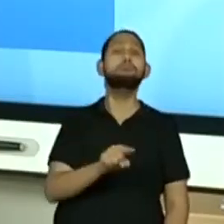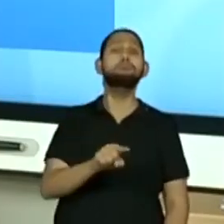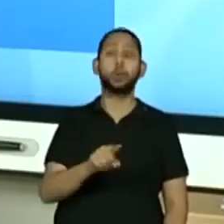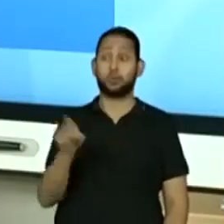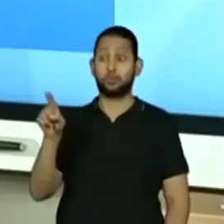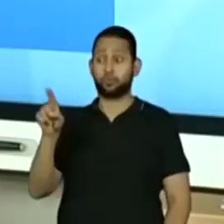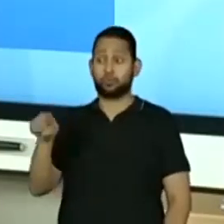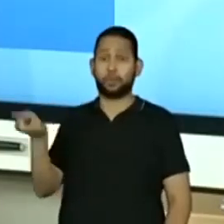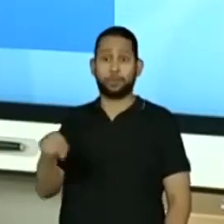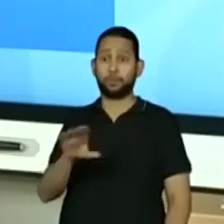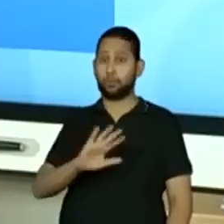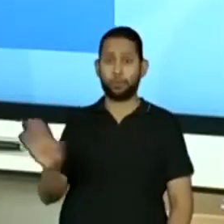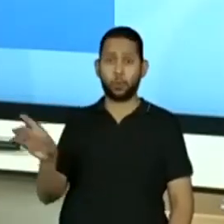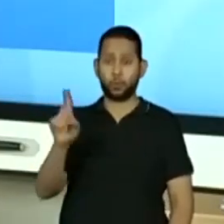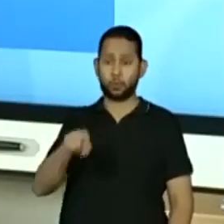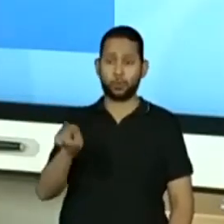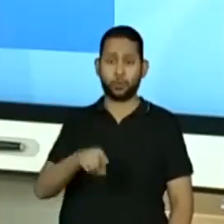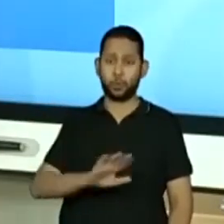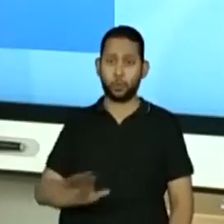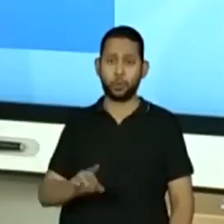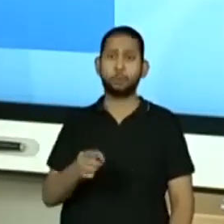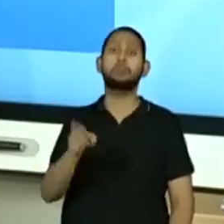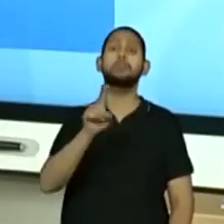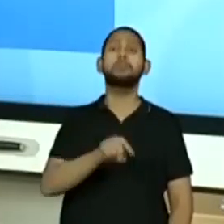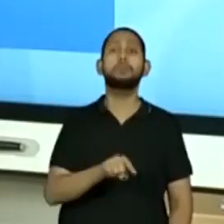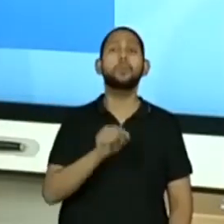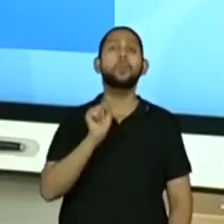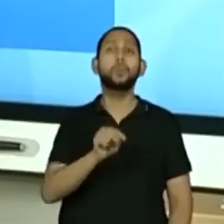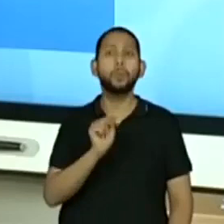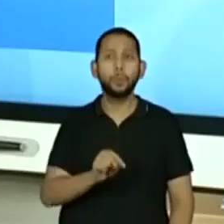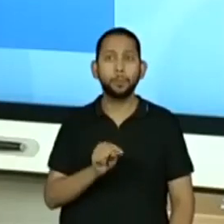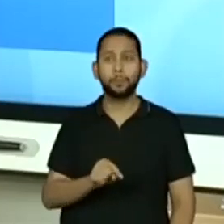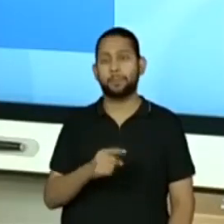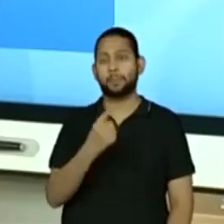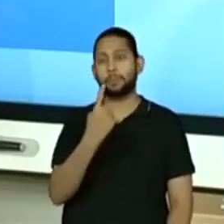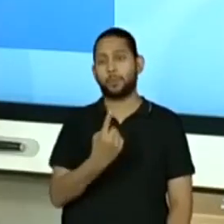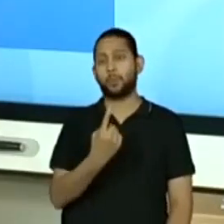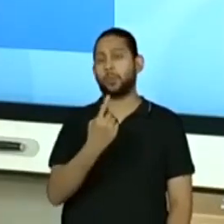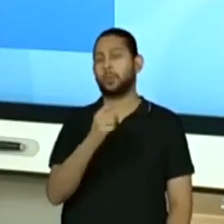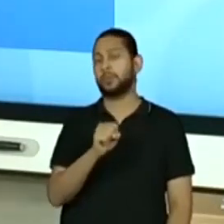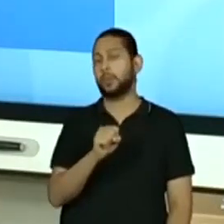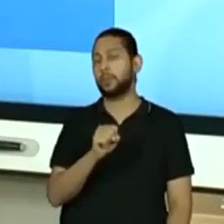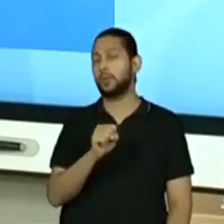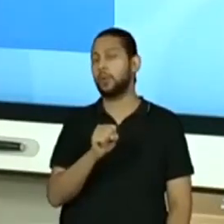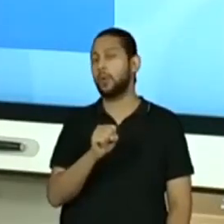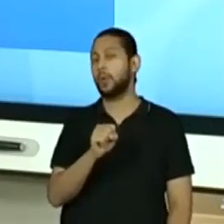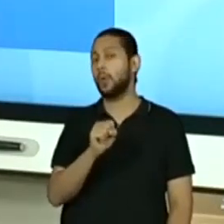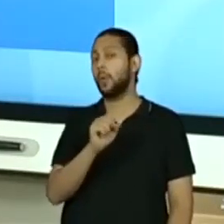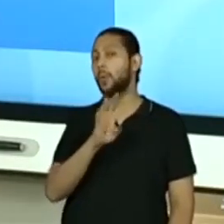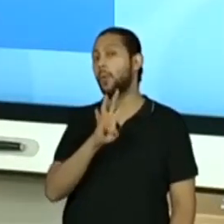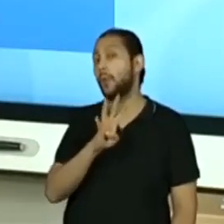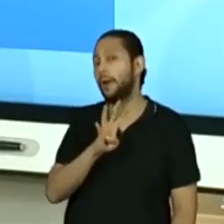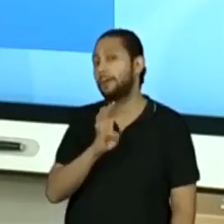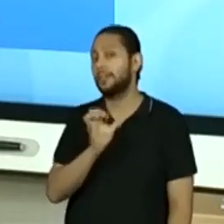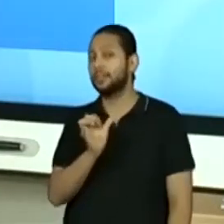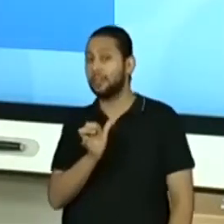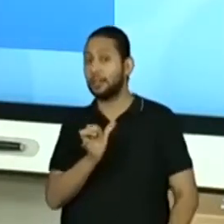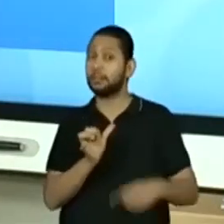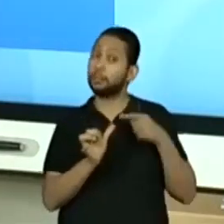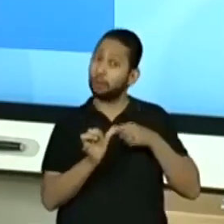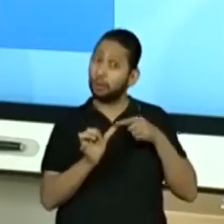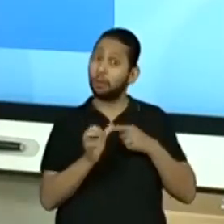já estava lá a pista. Portanto, nós vemos... O 40, ele é menor do que